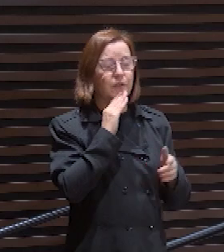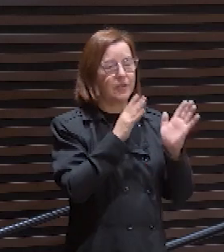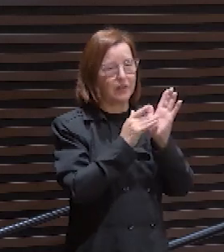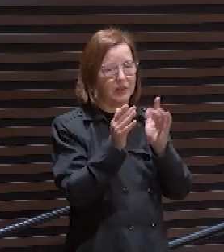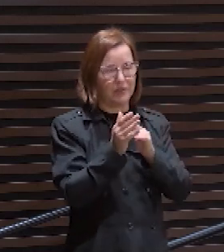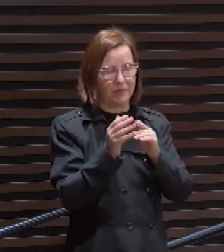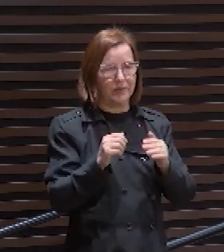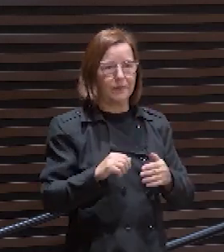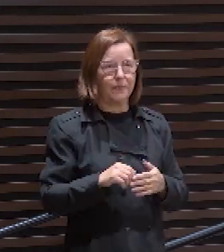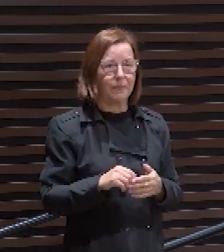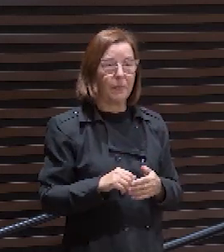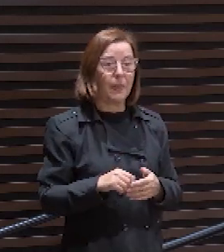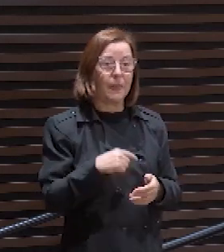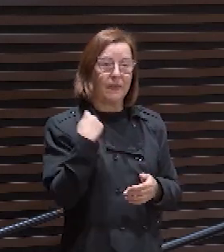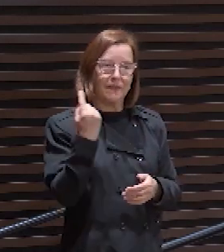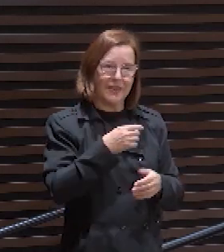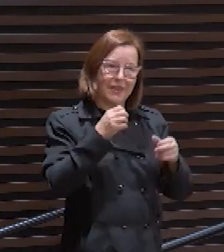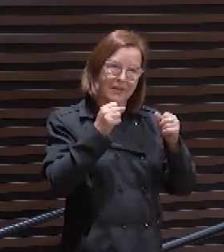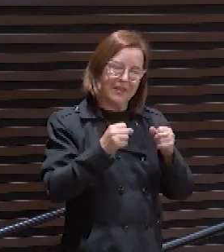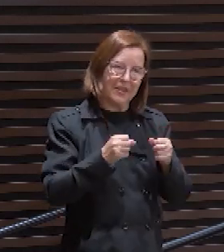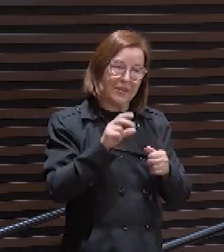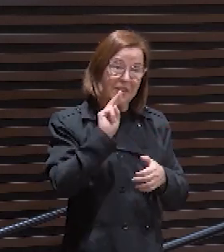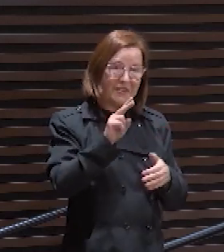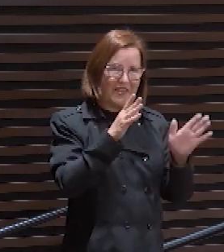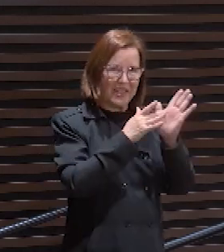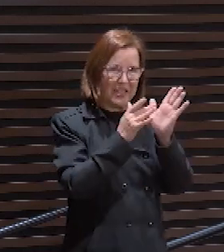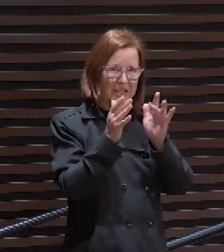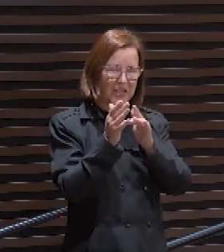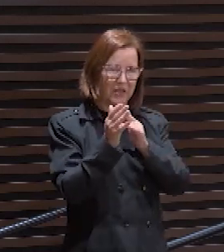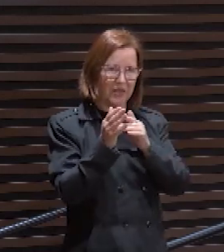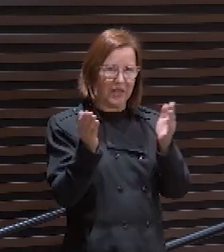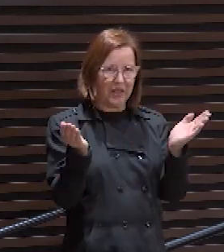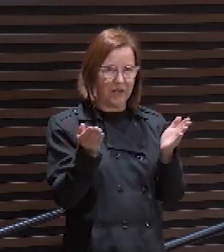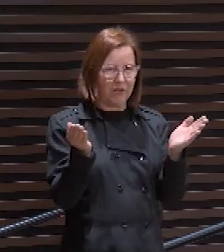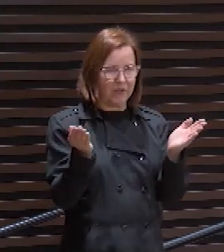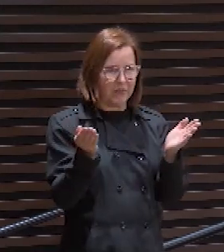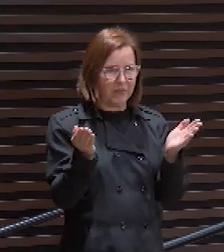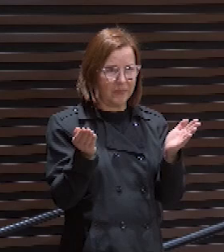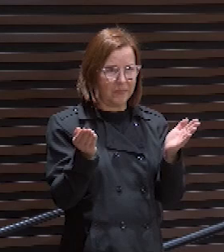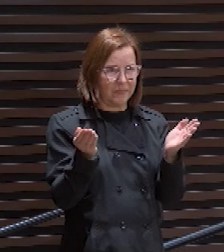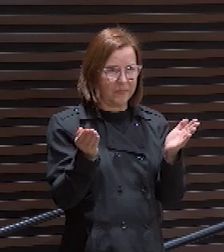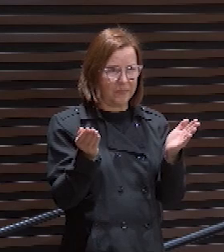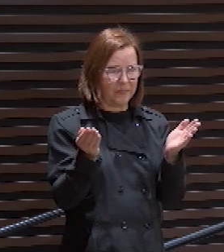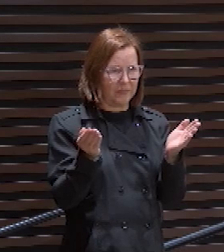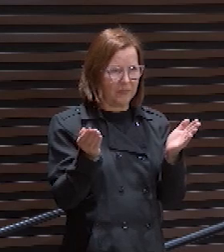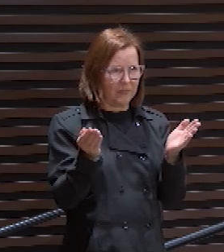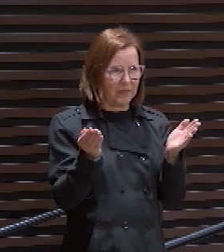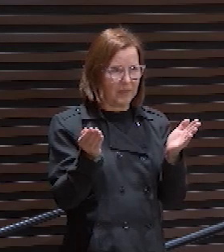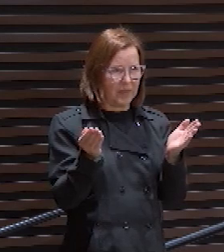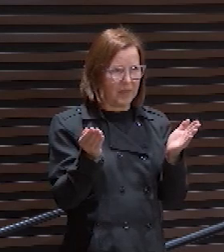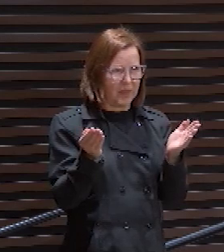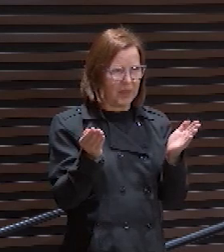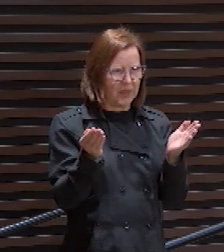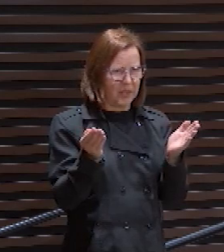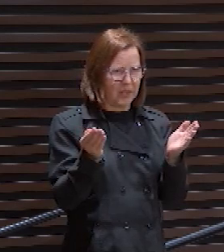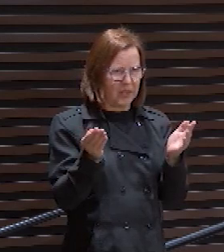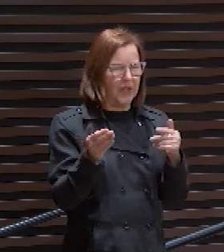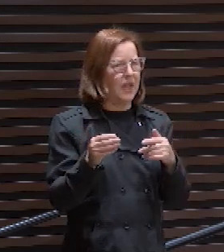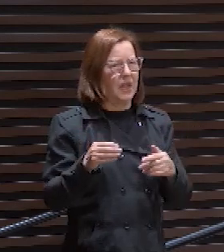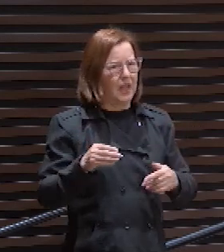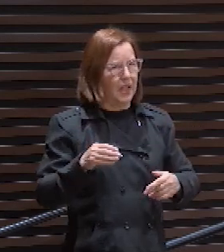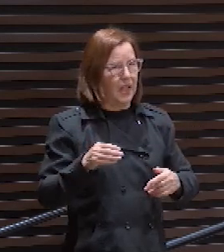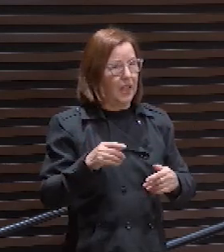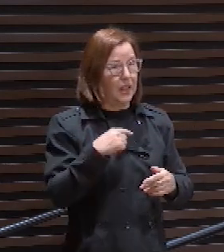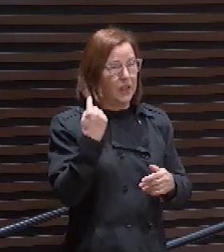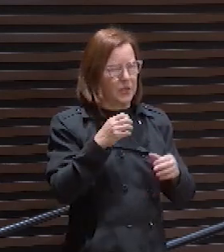nós poderíamos ver um Jesus agora dando um sermão em Pedro, e seria justo isso. Nós